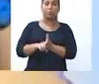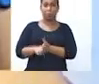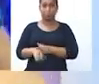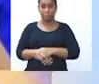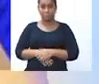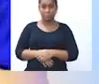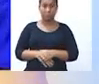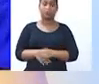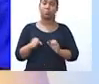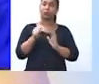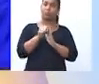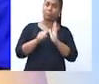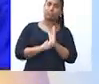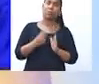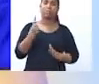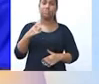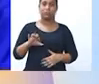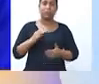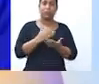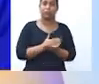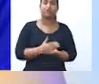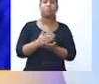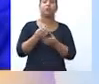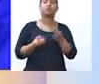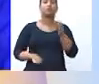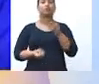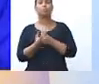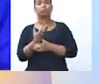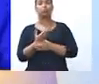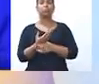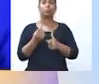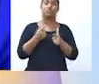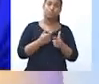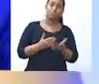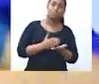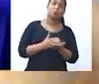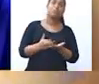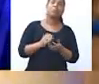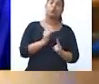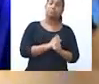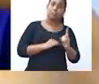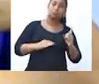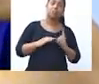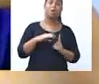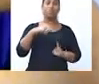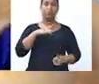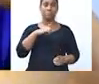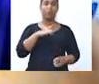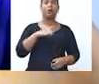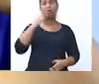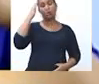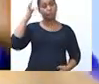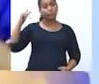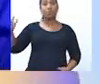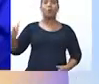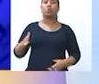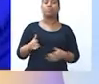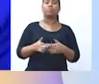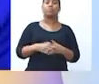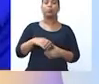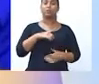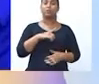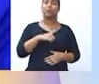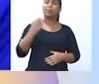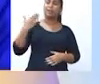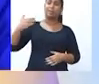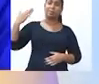Isso desde o século XIX, que é quando começam a surgir os primeiros cientistas sociais. Você tem os filósofos, né, que vêm desde a